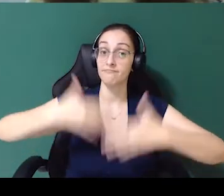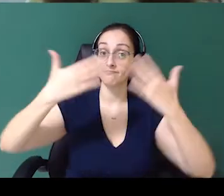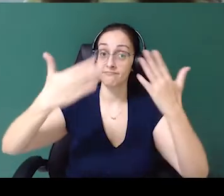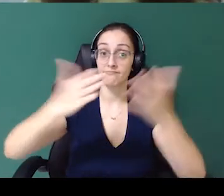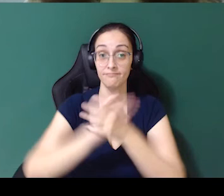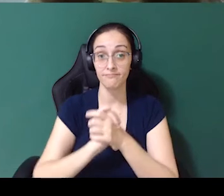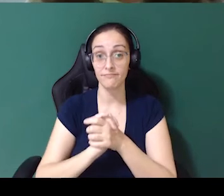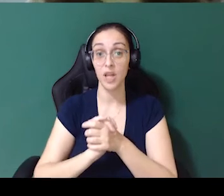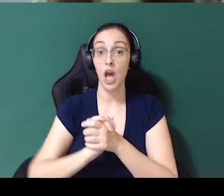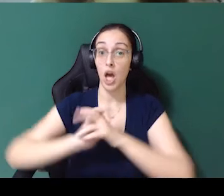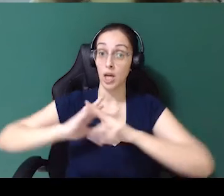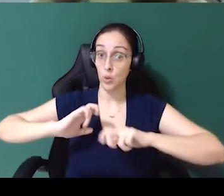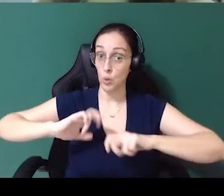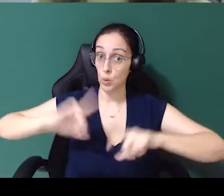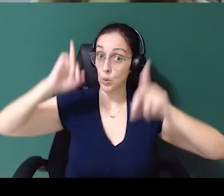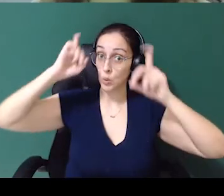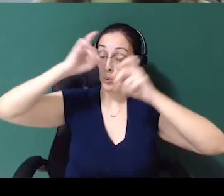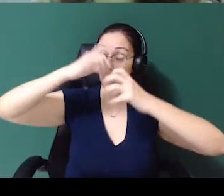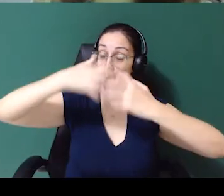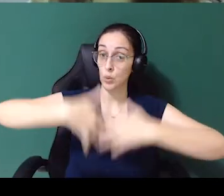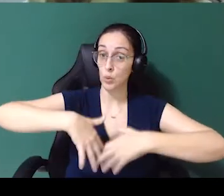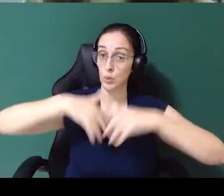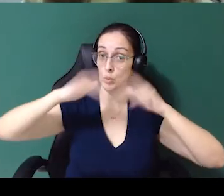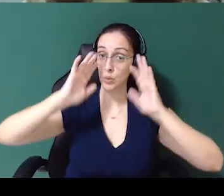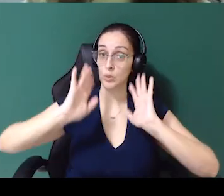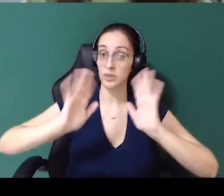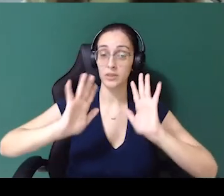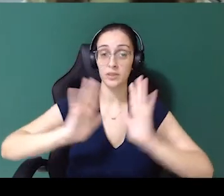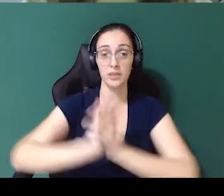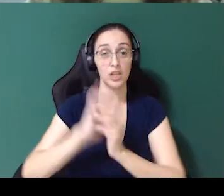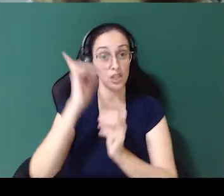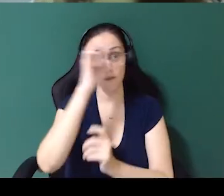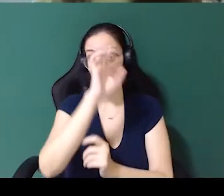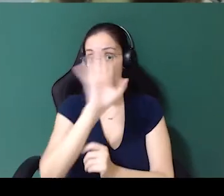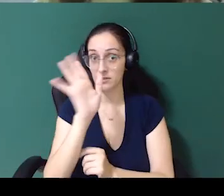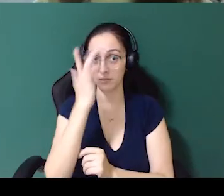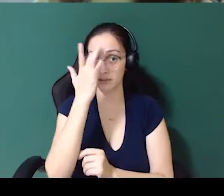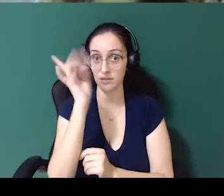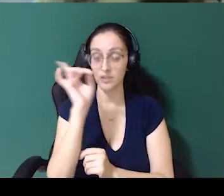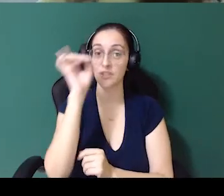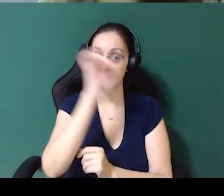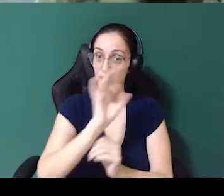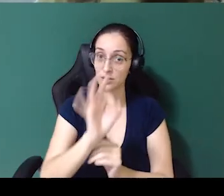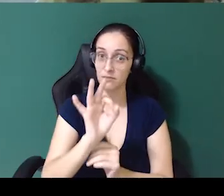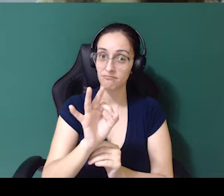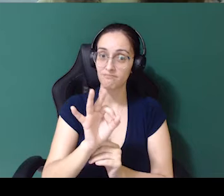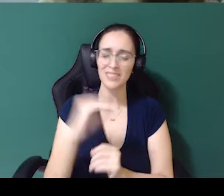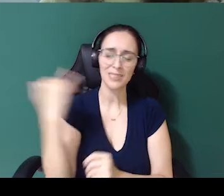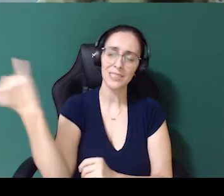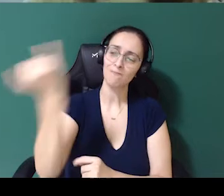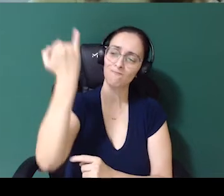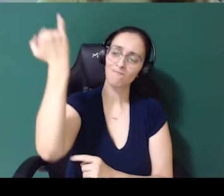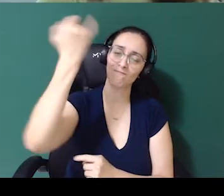disse, denso, um tema difícil, mas um tema que é muito necessário de falar,